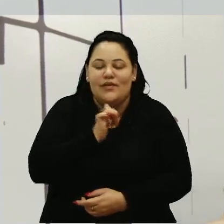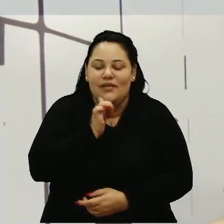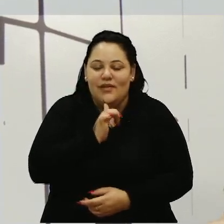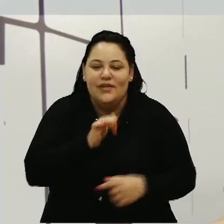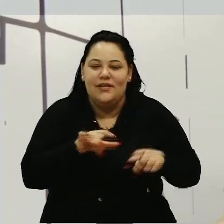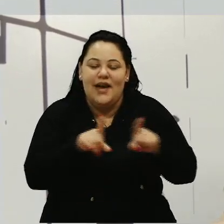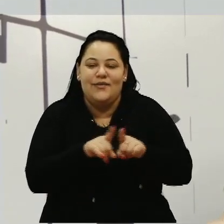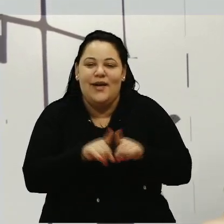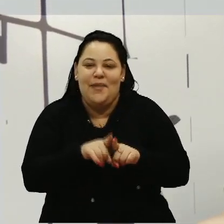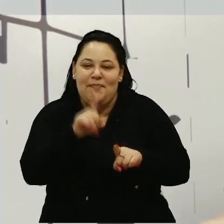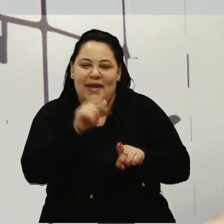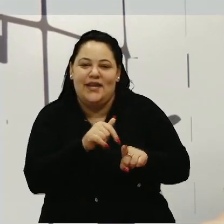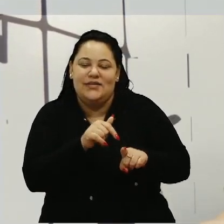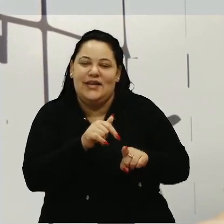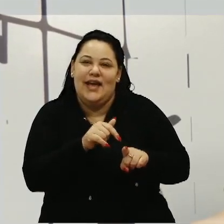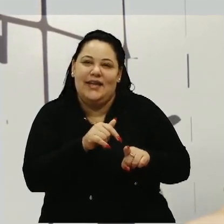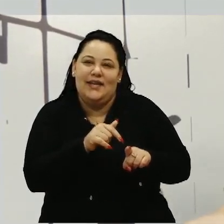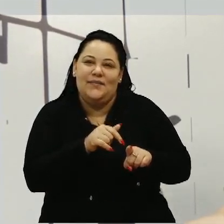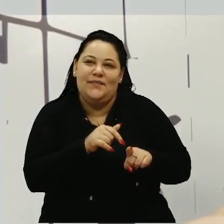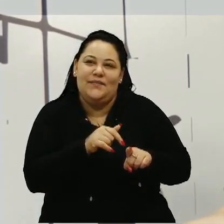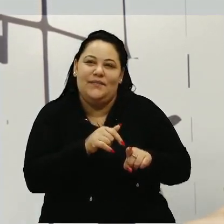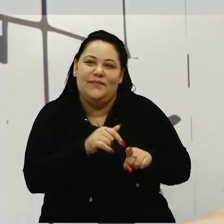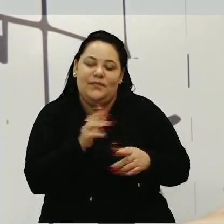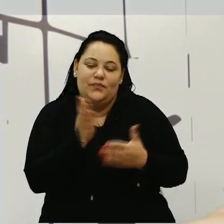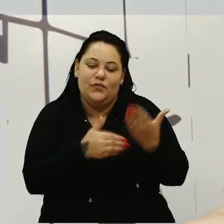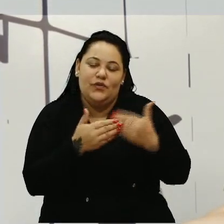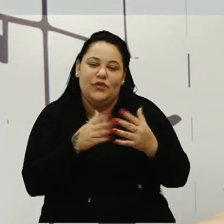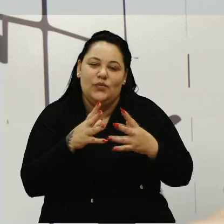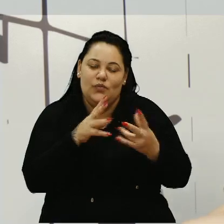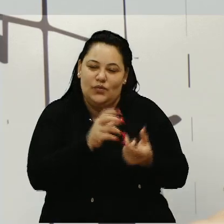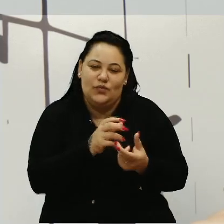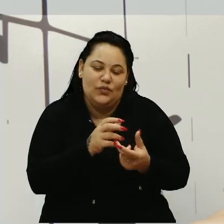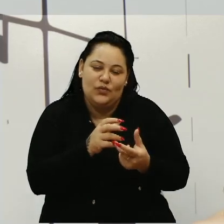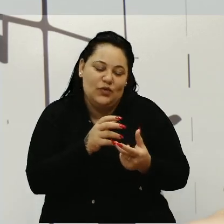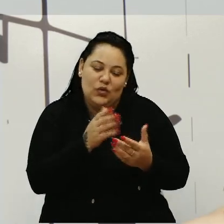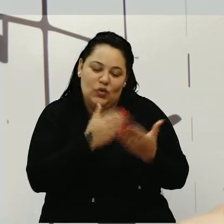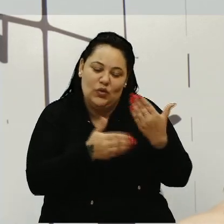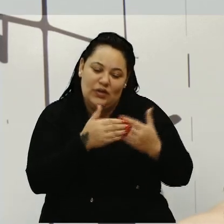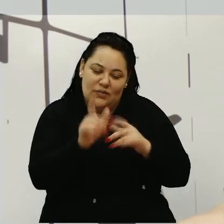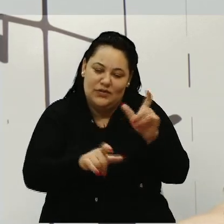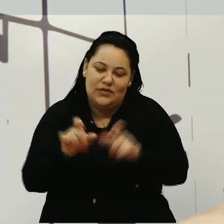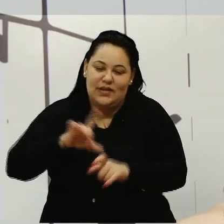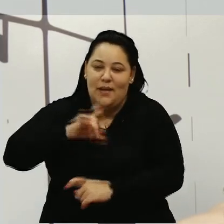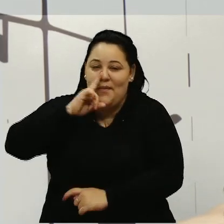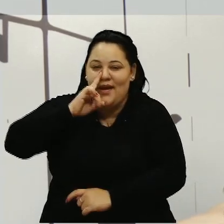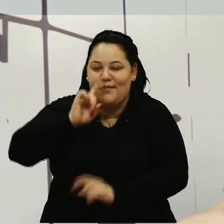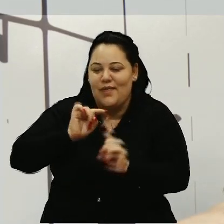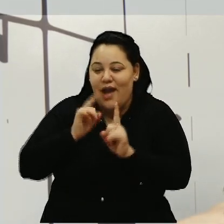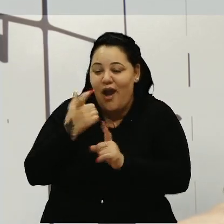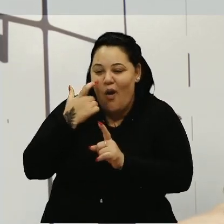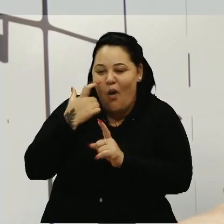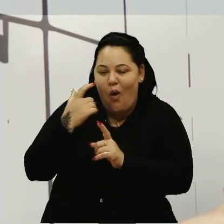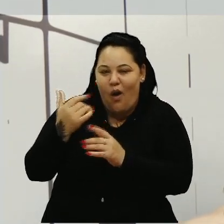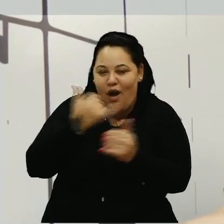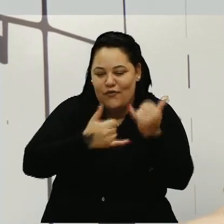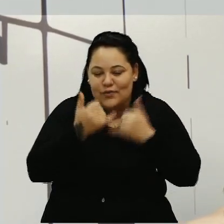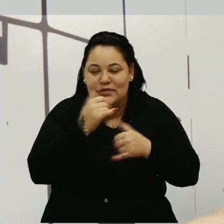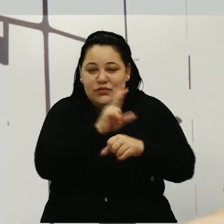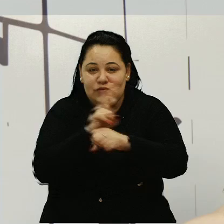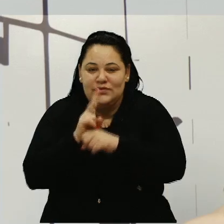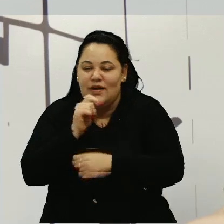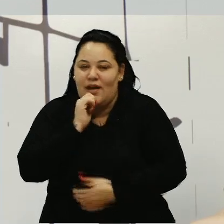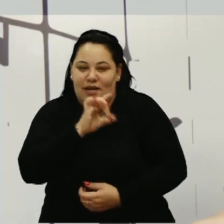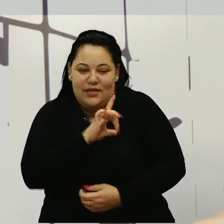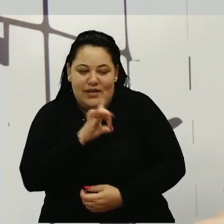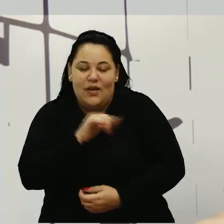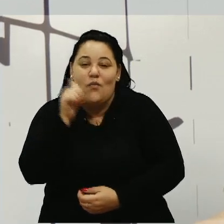esgotamento mental. Isso é um dado seríssimo. Todo mundo tem uma mãe, né? Mas quando a gente para olhar sobre os dados dos cuidados que ainda ficam muito